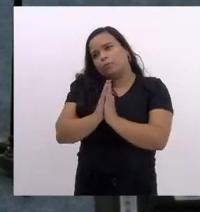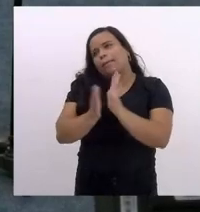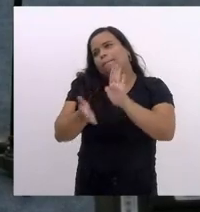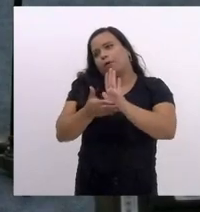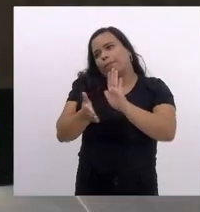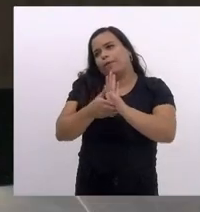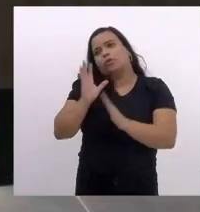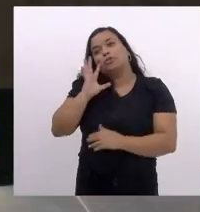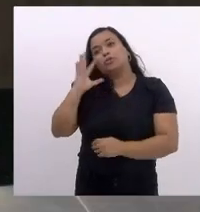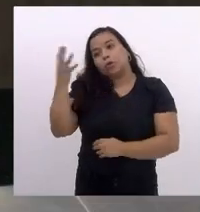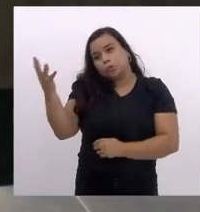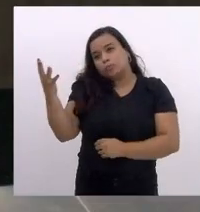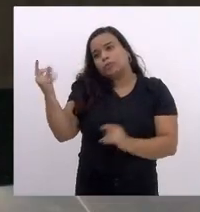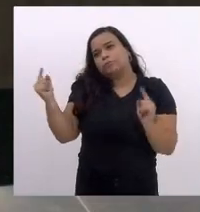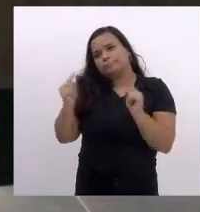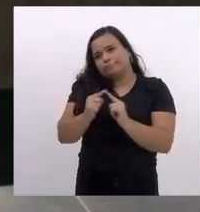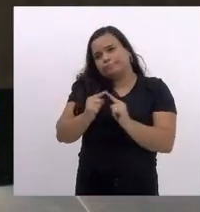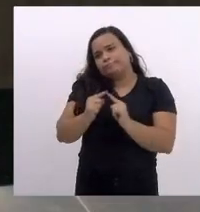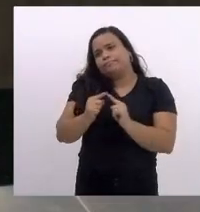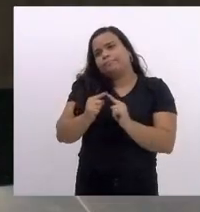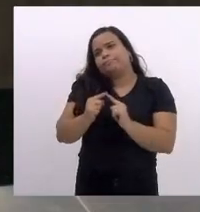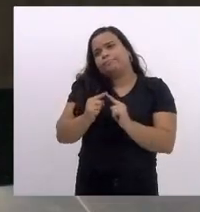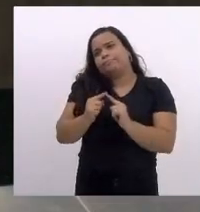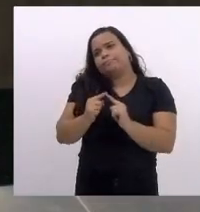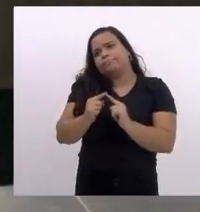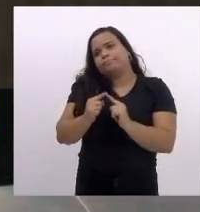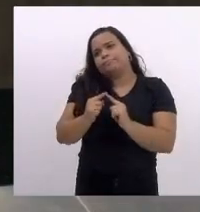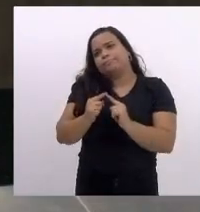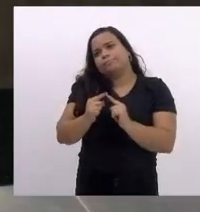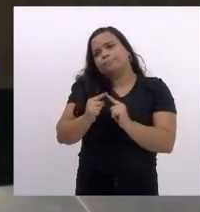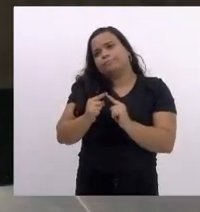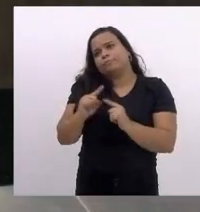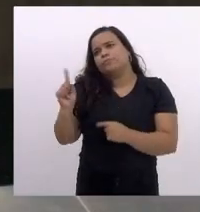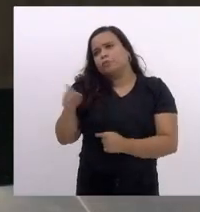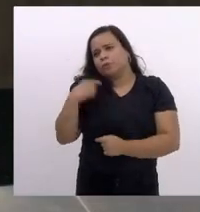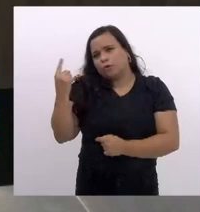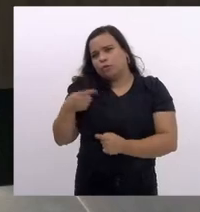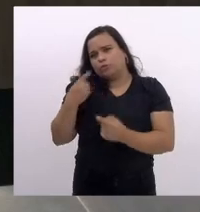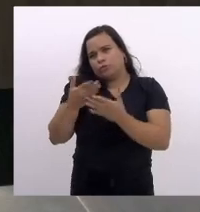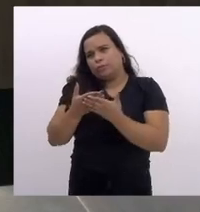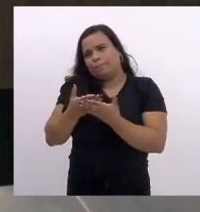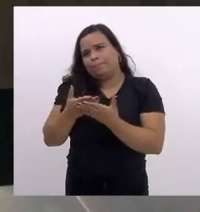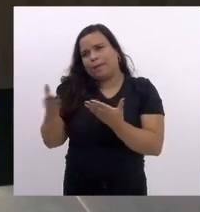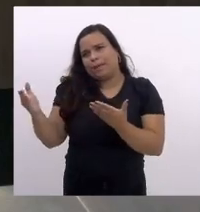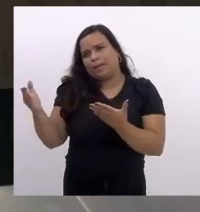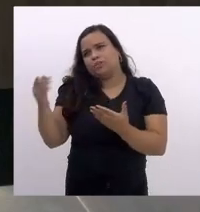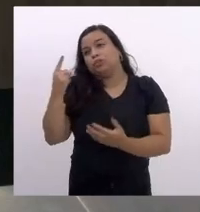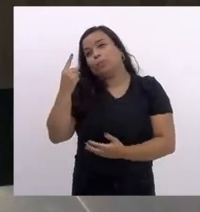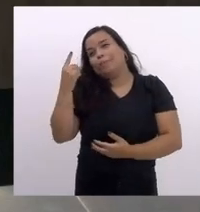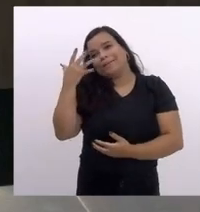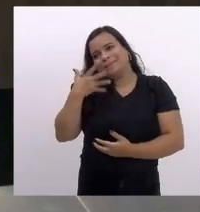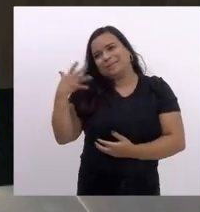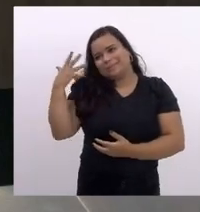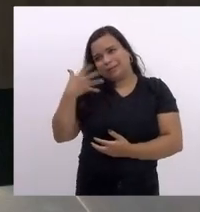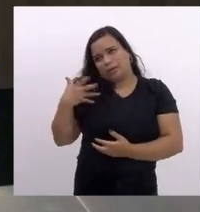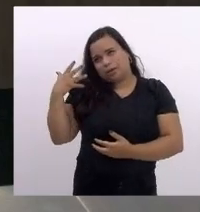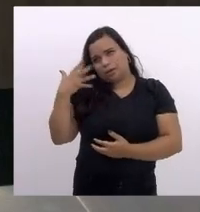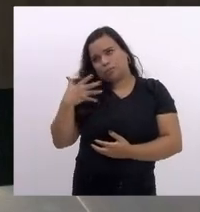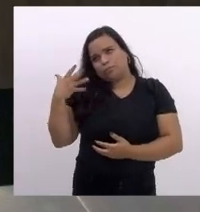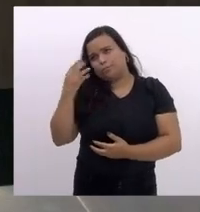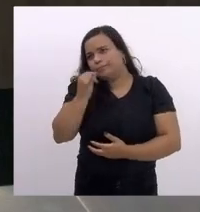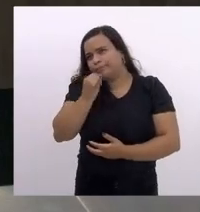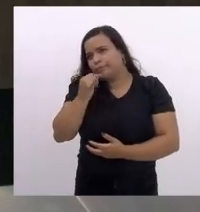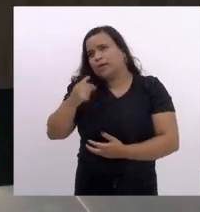solução intermediária, que a gente perderia uma sessão. Eu